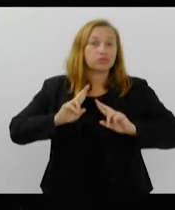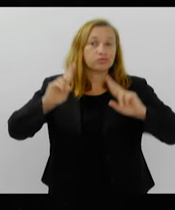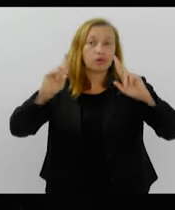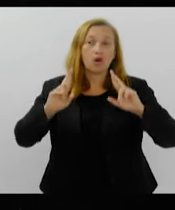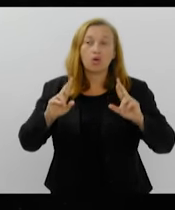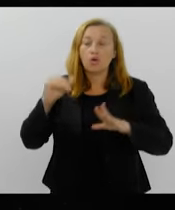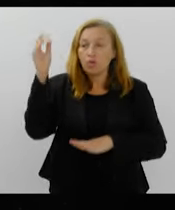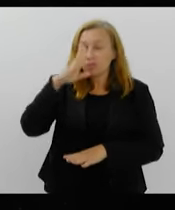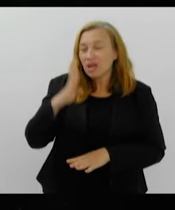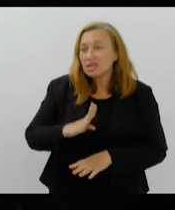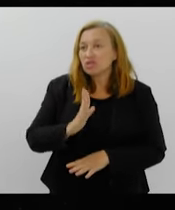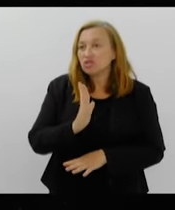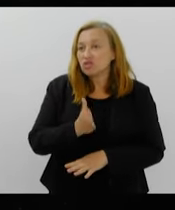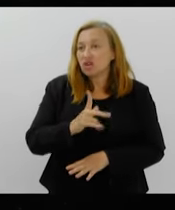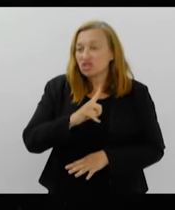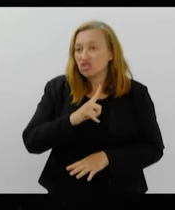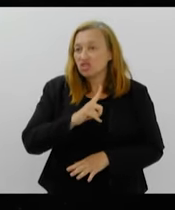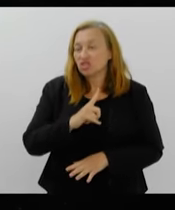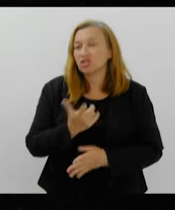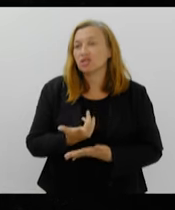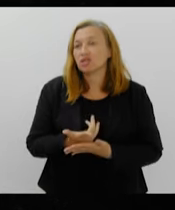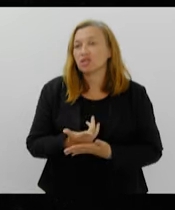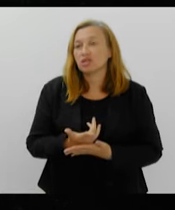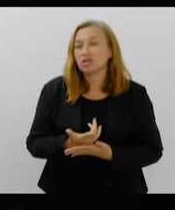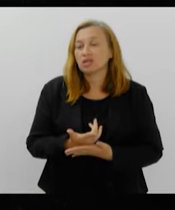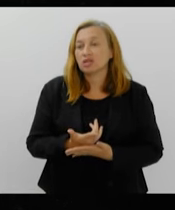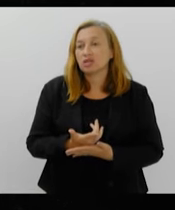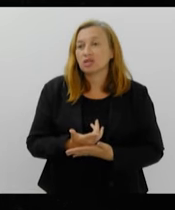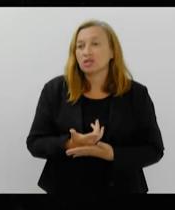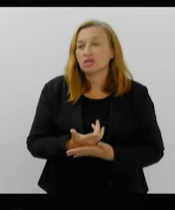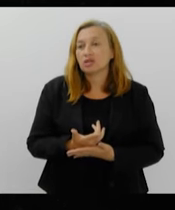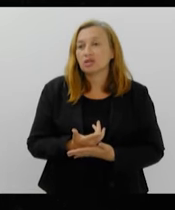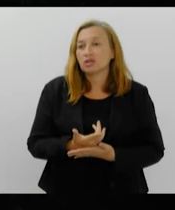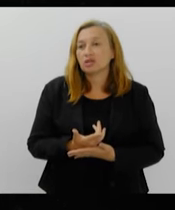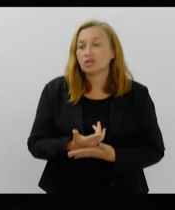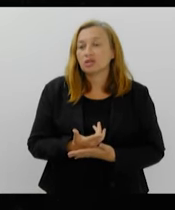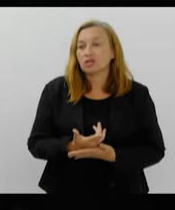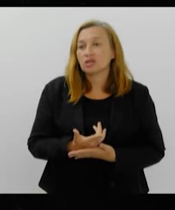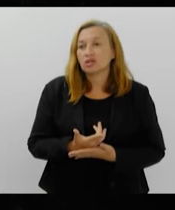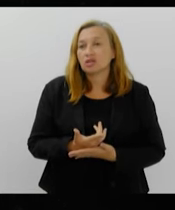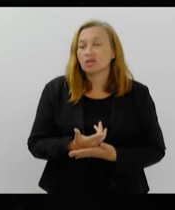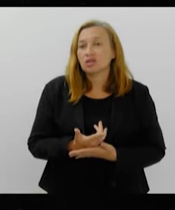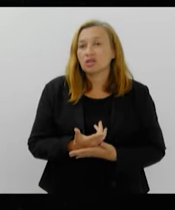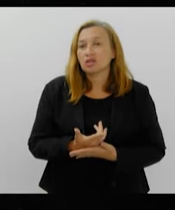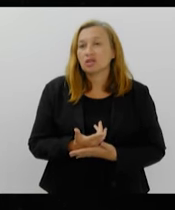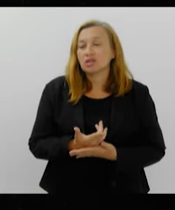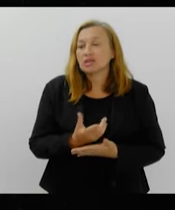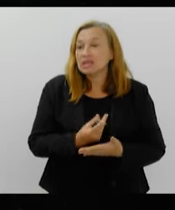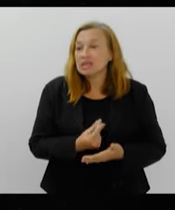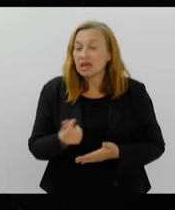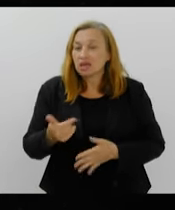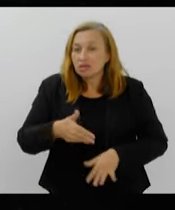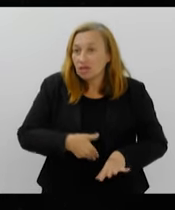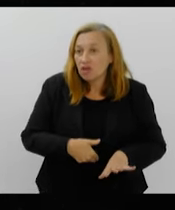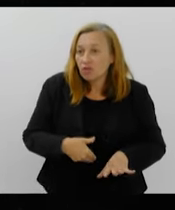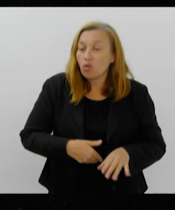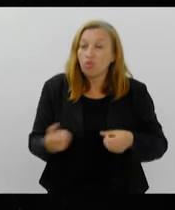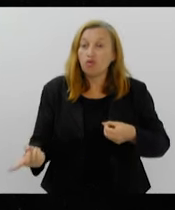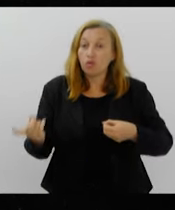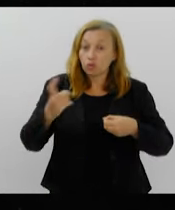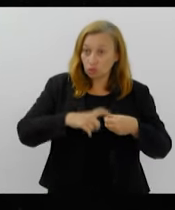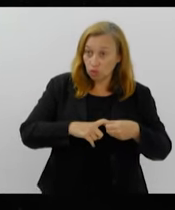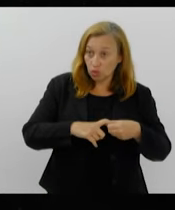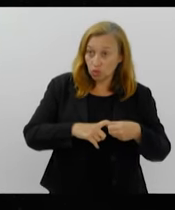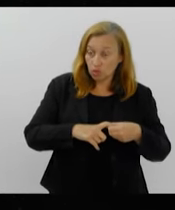Brasil que já tinha erradicado a fome voltou pro mapa da fome e da miséria entre os